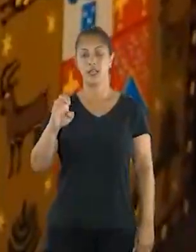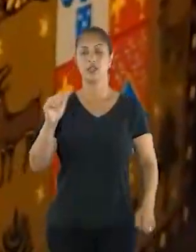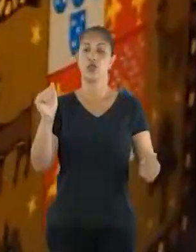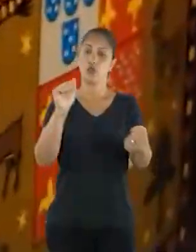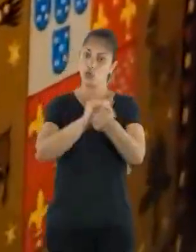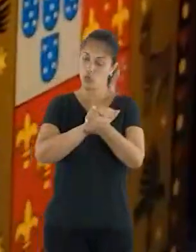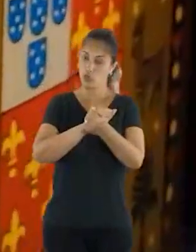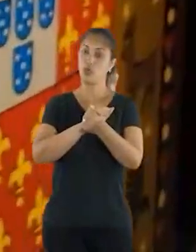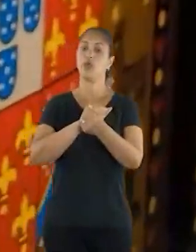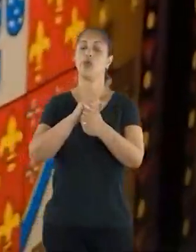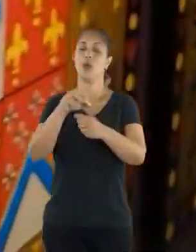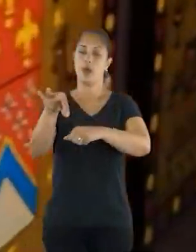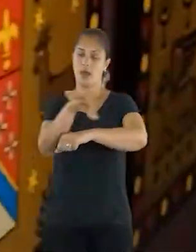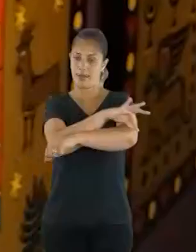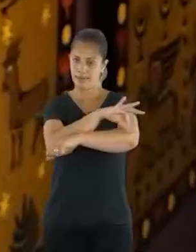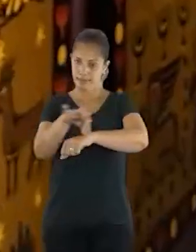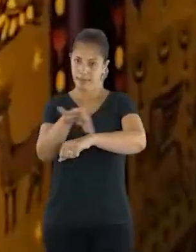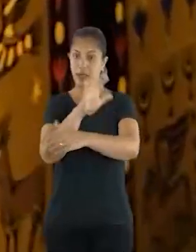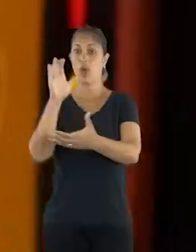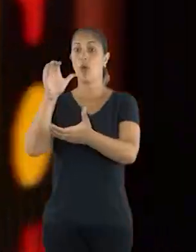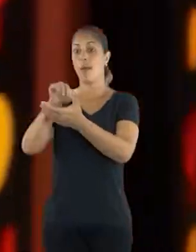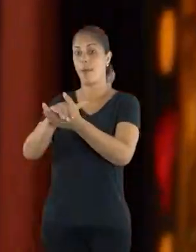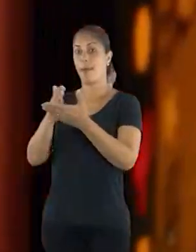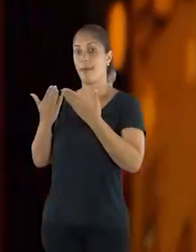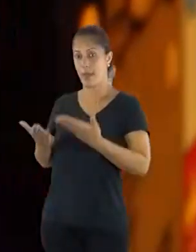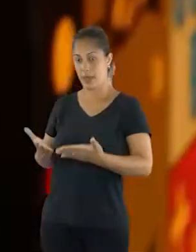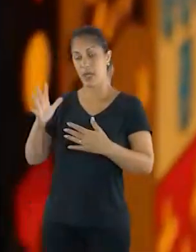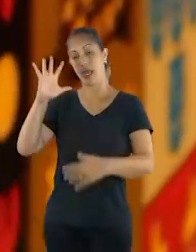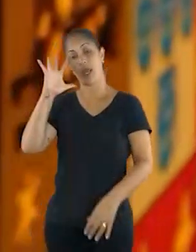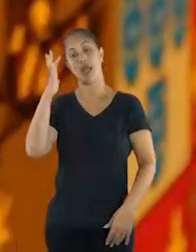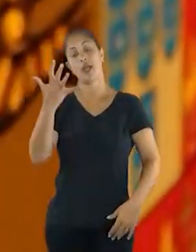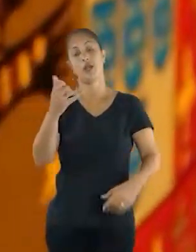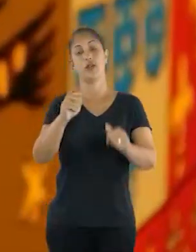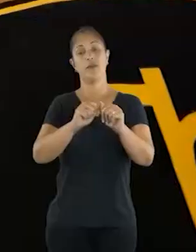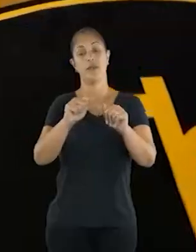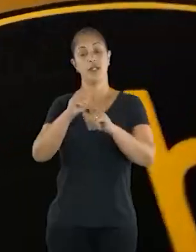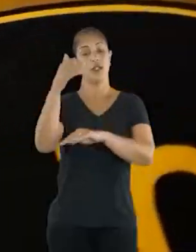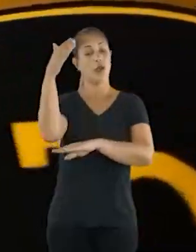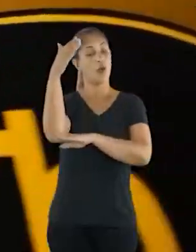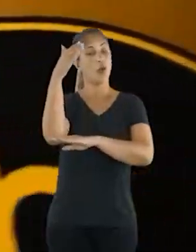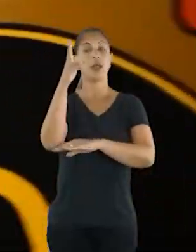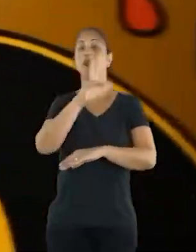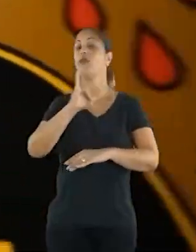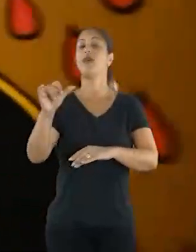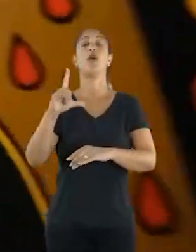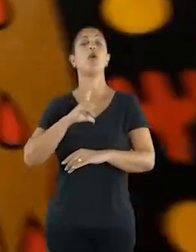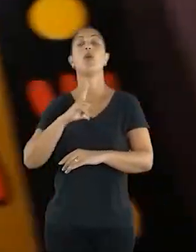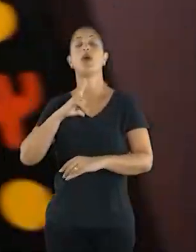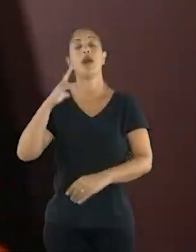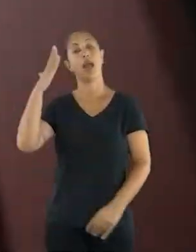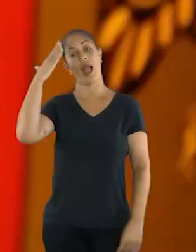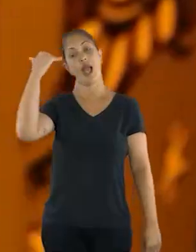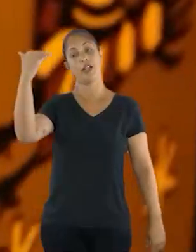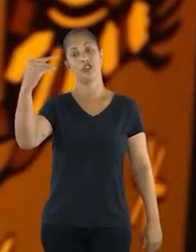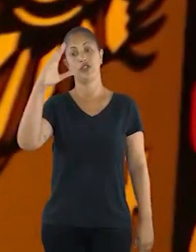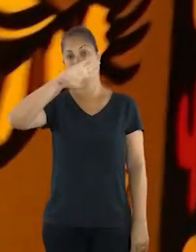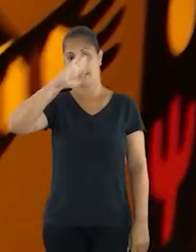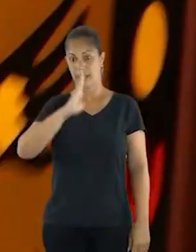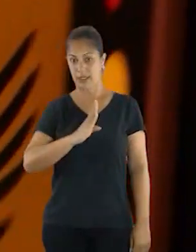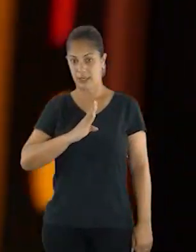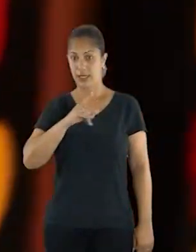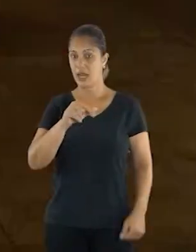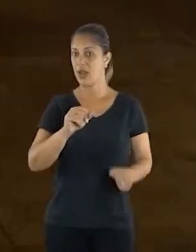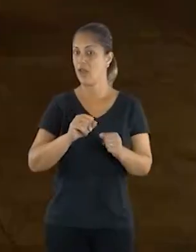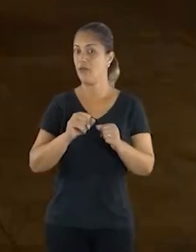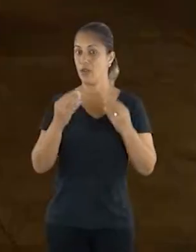Borsoi, que era arquiteto, marido dela. E ela resolveu que o hotel só ia ter artistas brasileiros. Então,